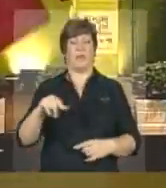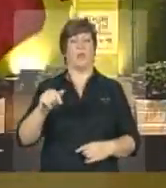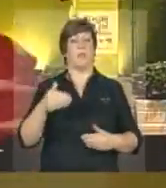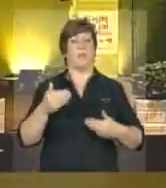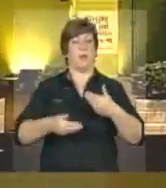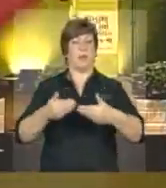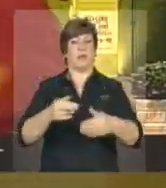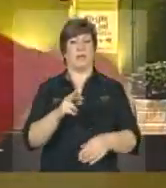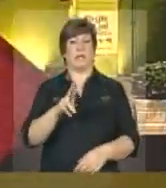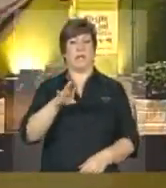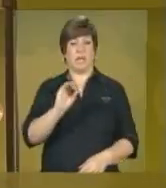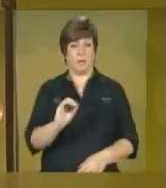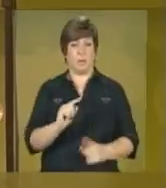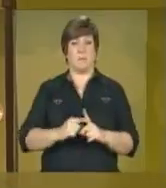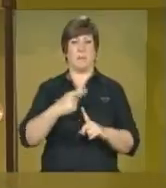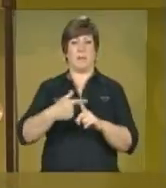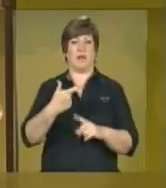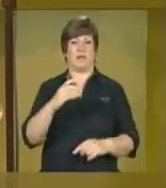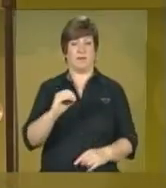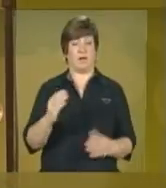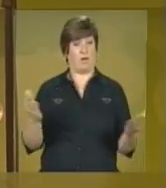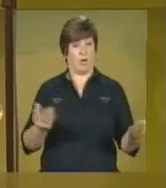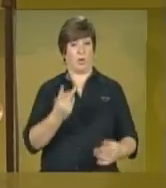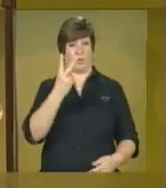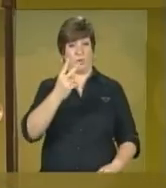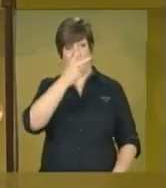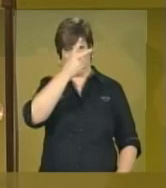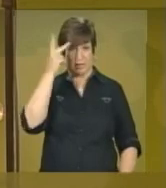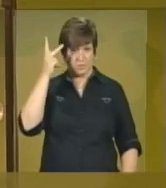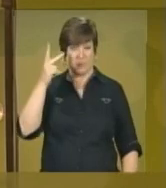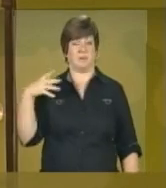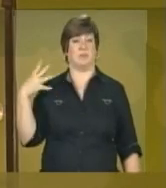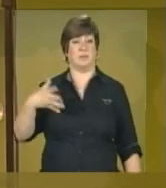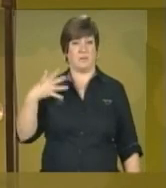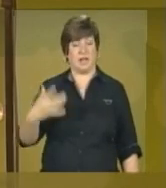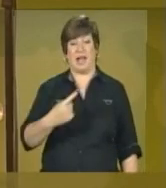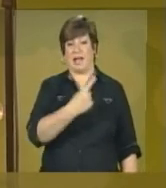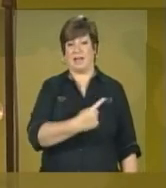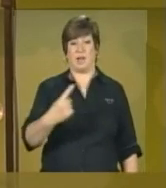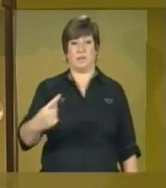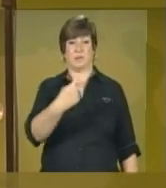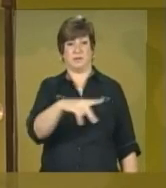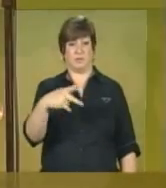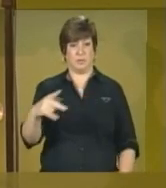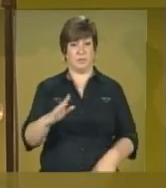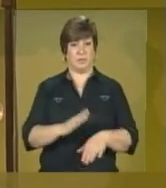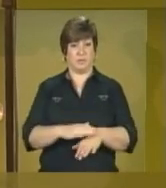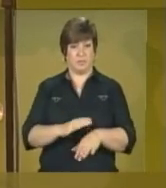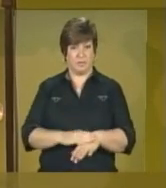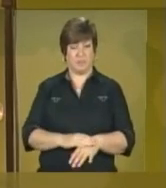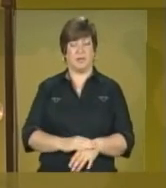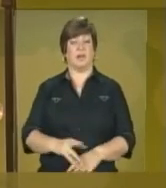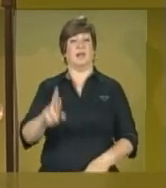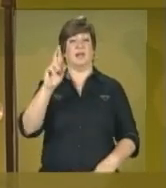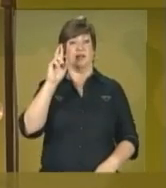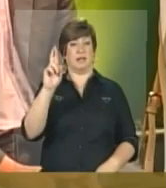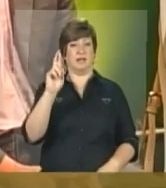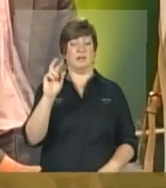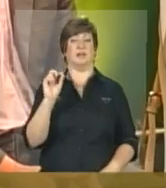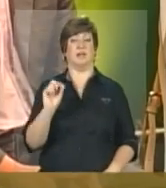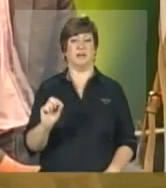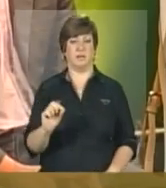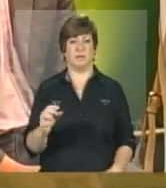20. Ouviremos duas pessoas, cada uma a seu modo, representam este diverso e